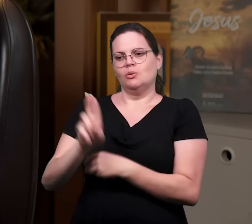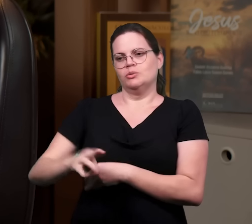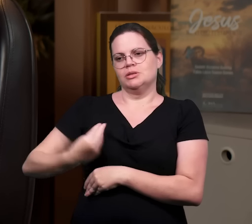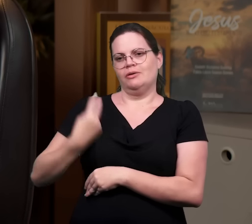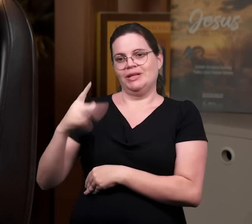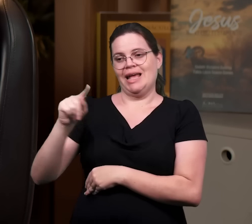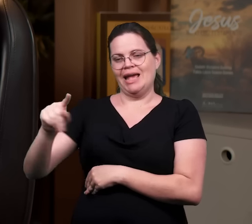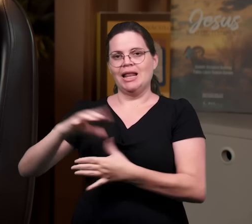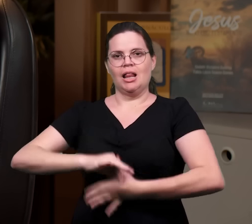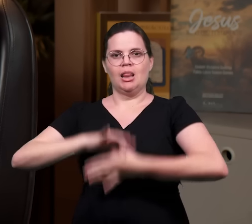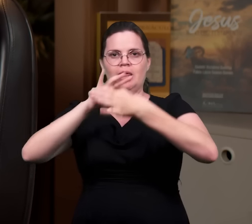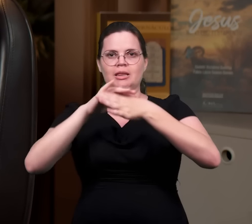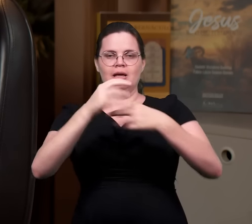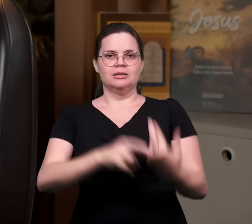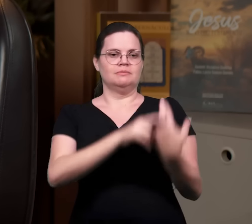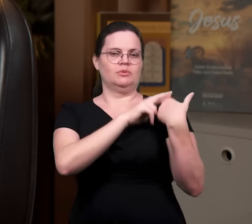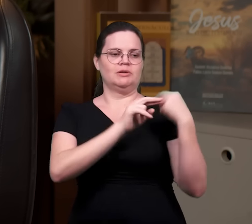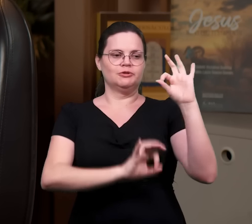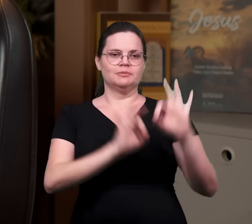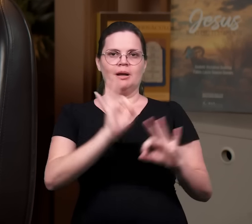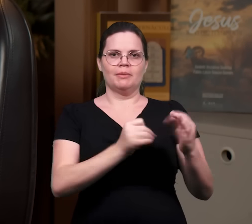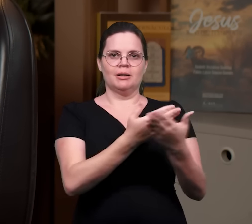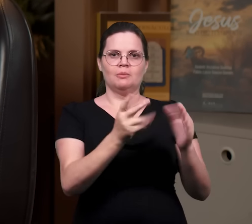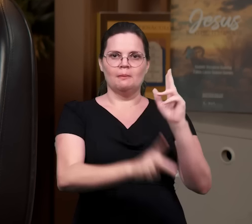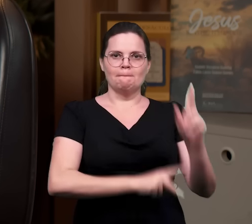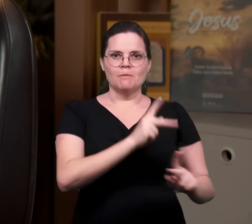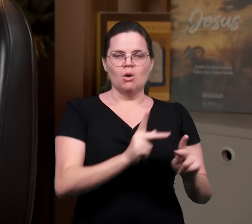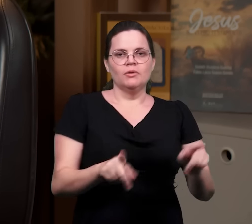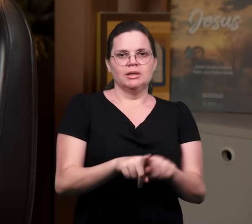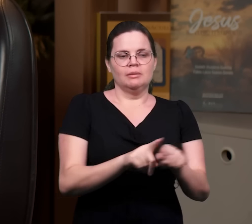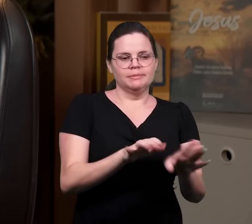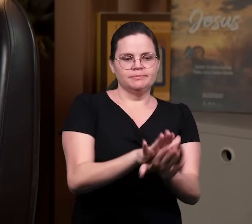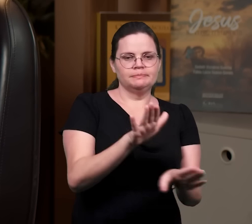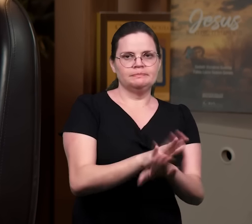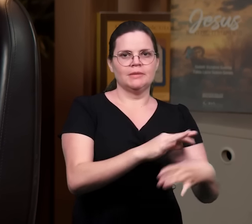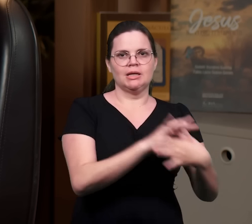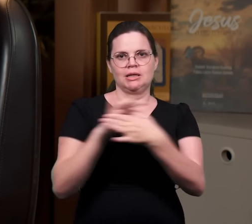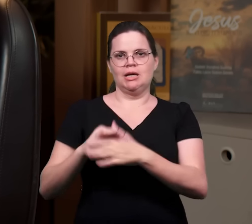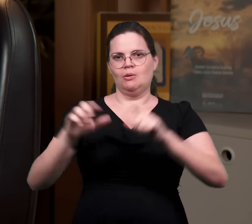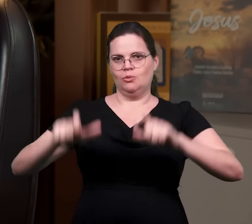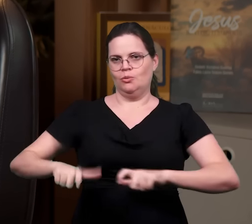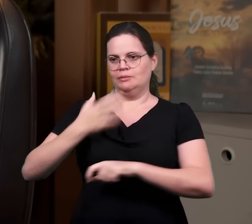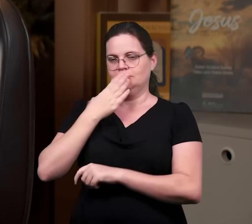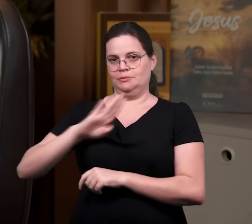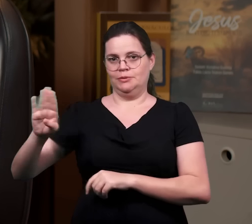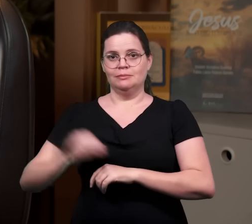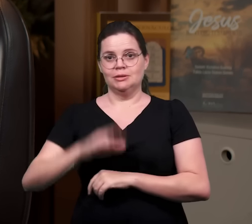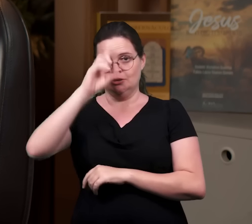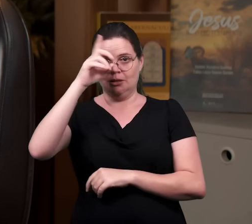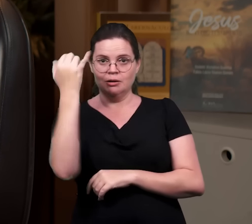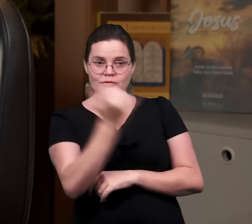povo naquela caminhada que Deus tinha preparado para eles. E foi o que o Senhor disse nesse texto, né? O Senhor disse